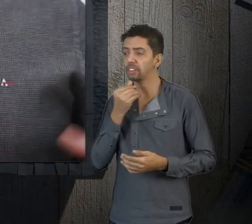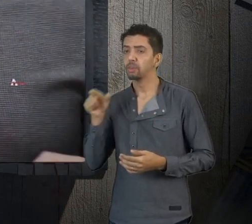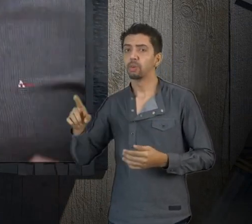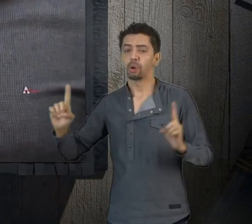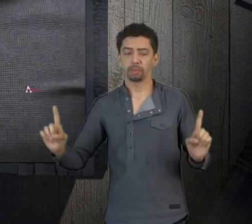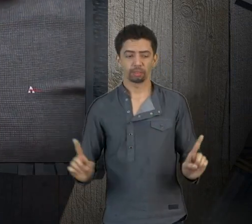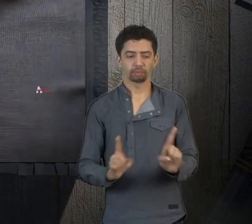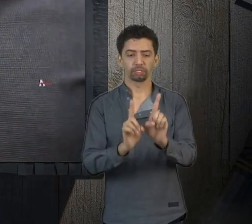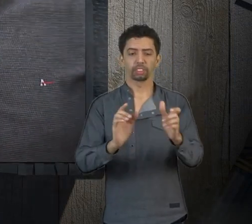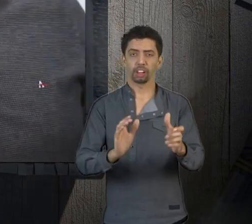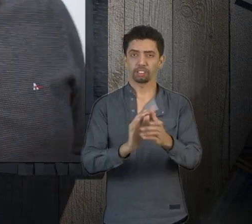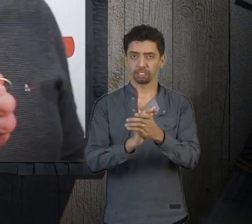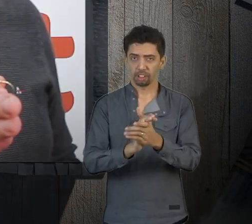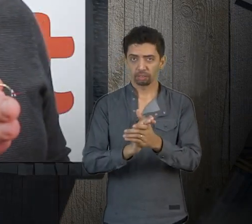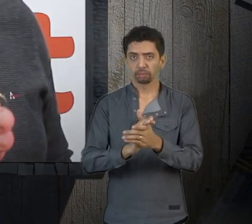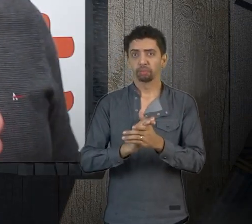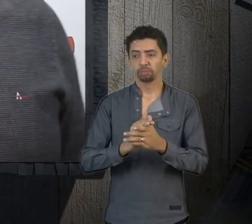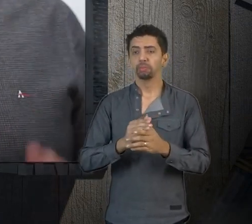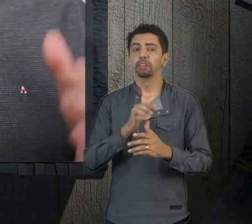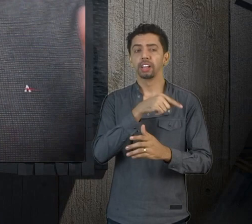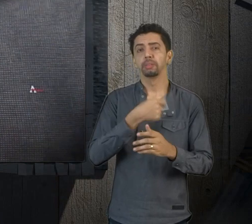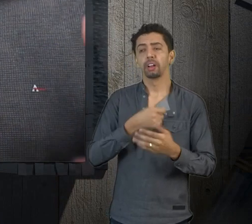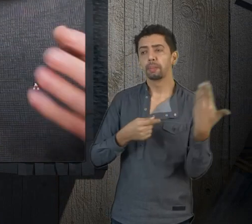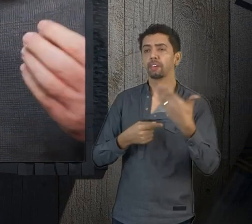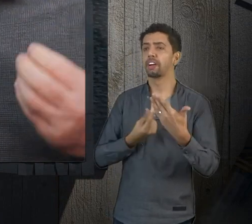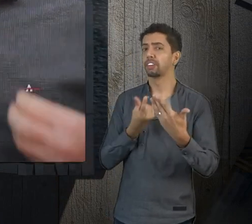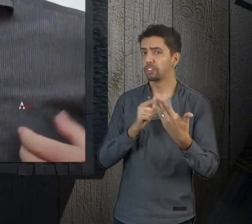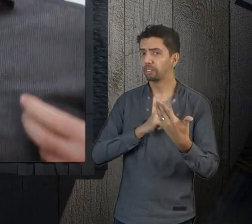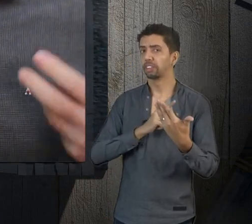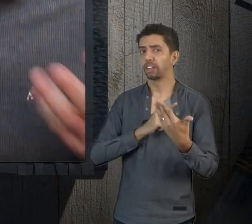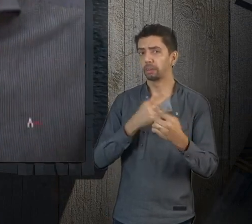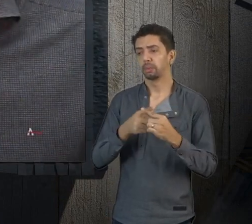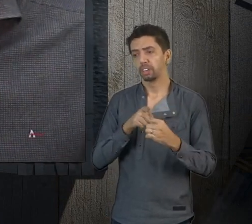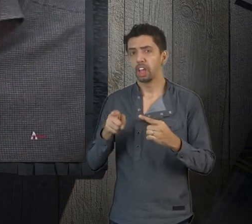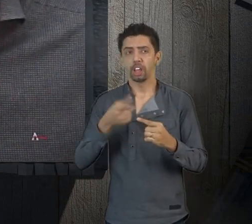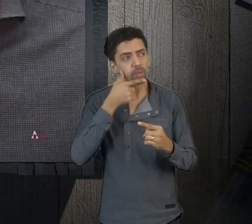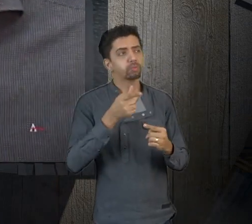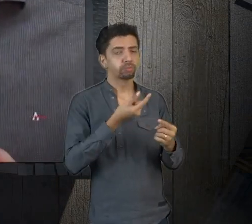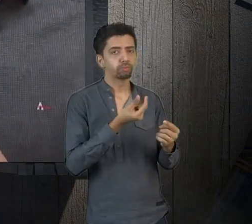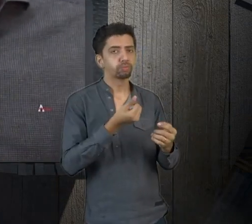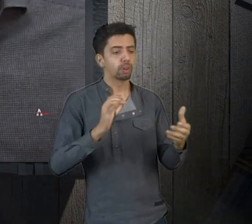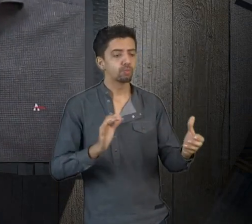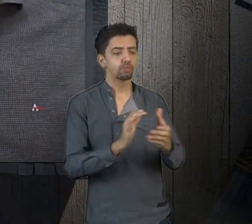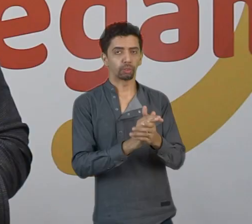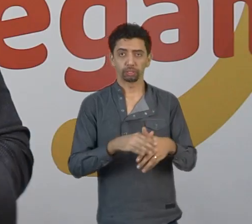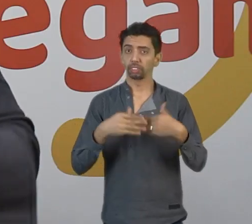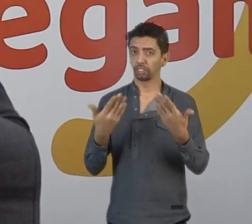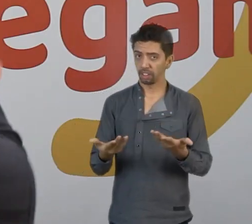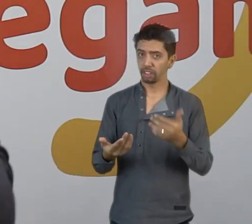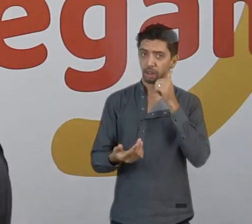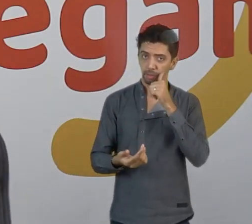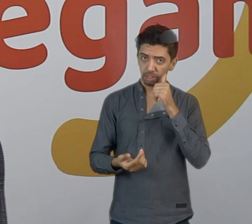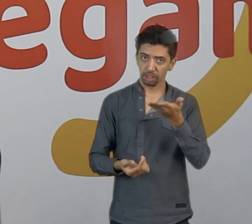ia ficar muito bem porque aquele casamento ia lhe dar Docs se imagina